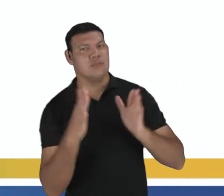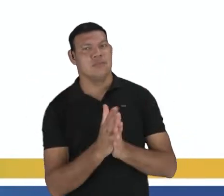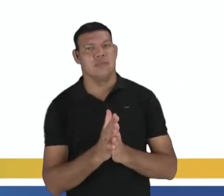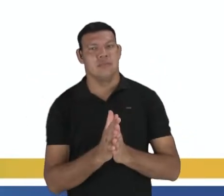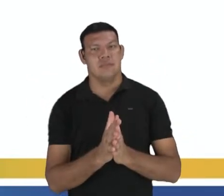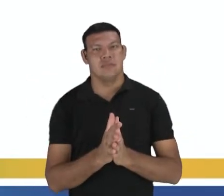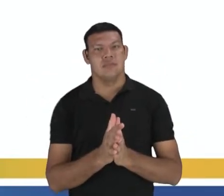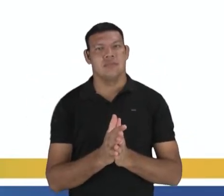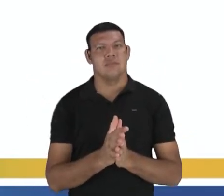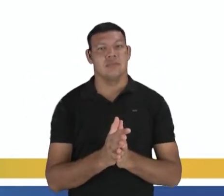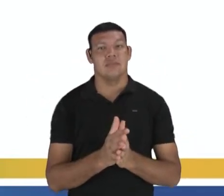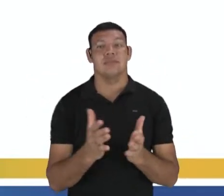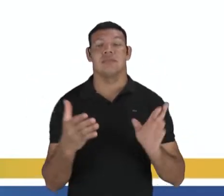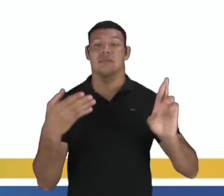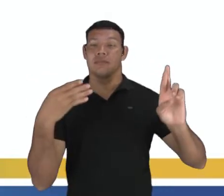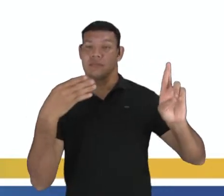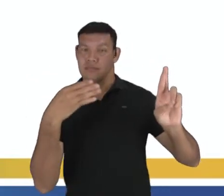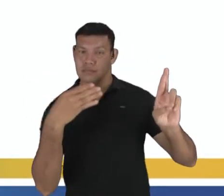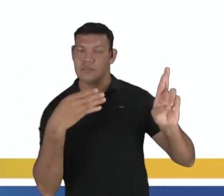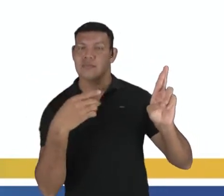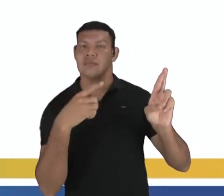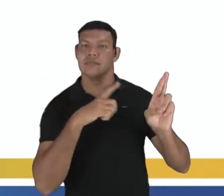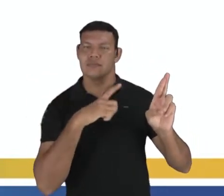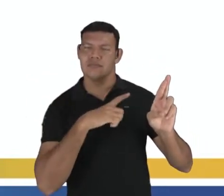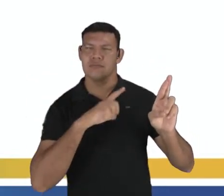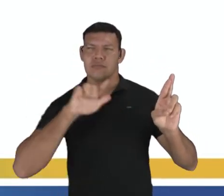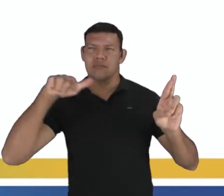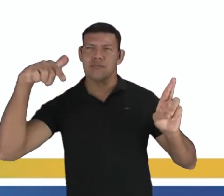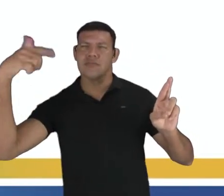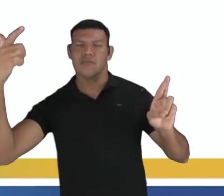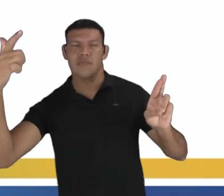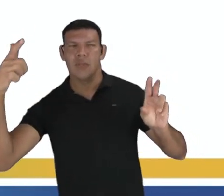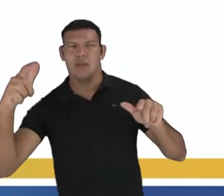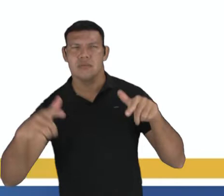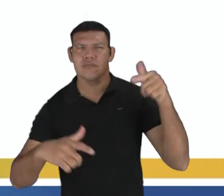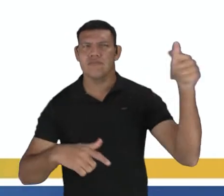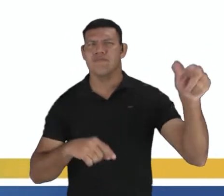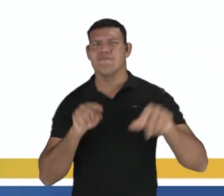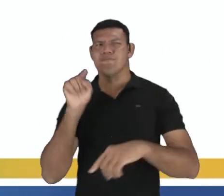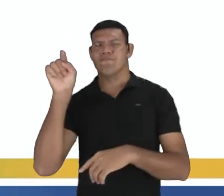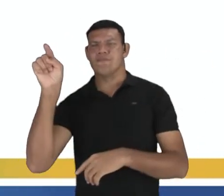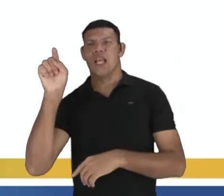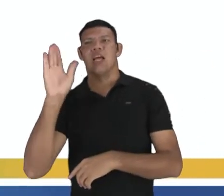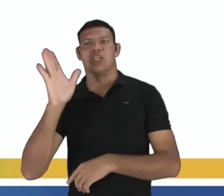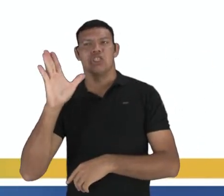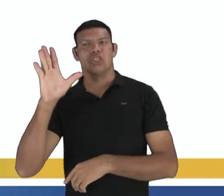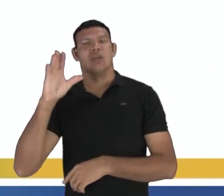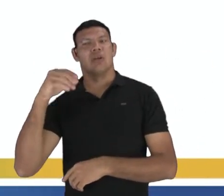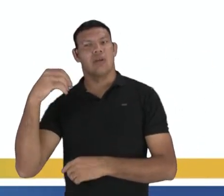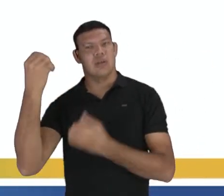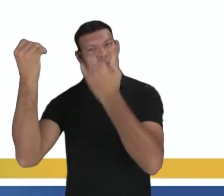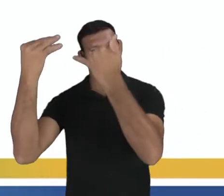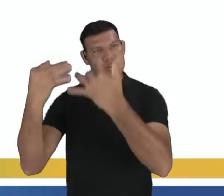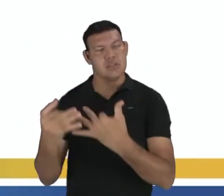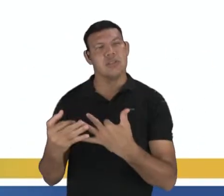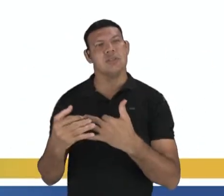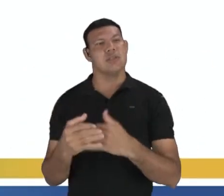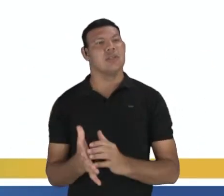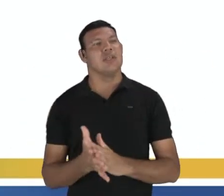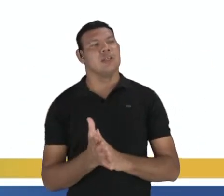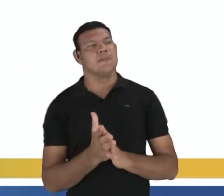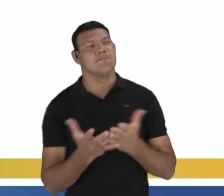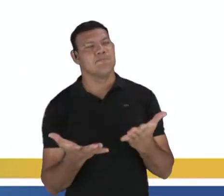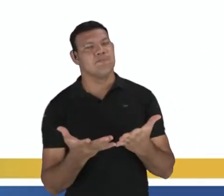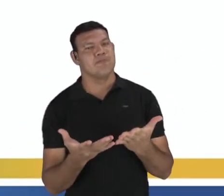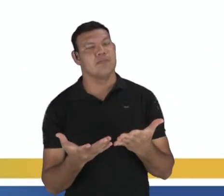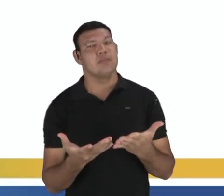menção, que traz uma referência. Ah, eu já vi isso em outro canto. Alguém já falou próximo sobre